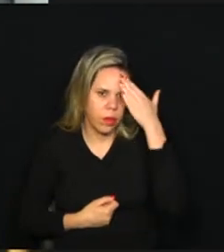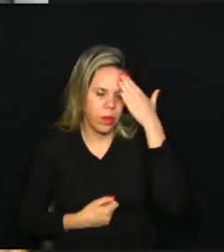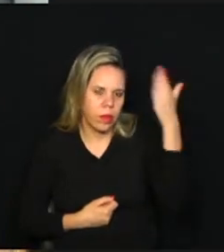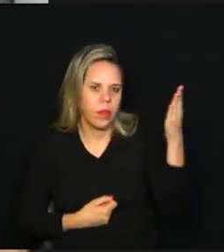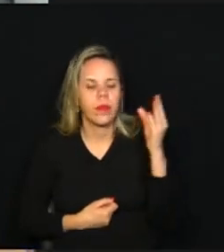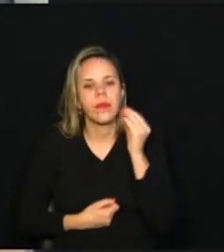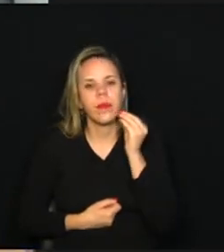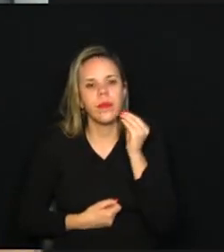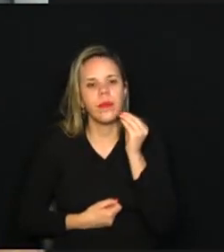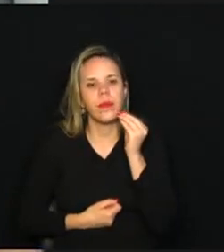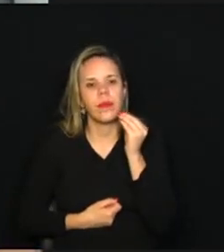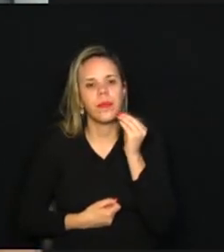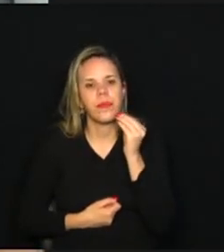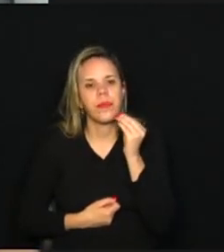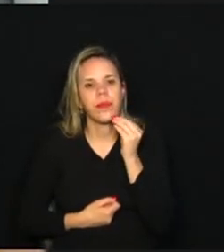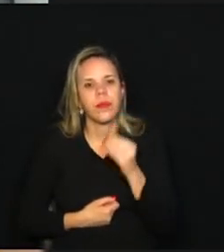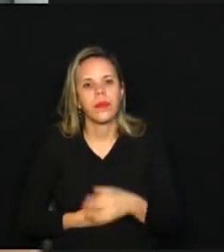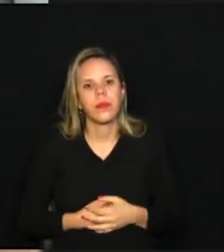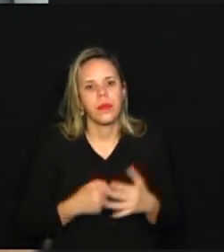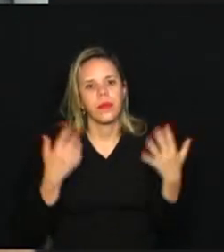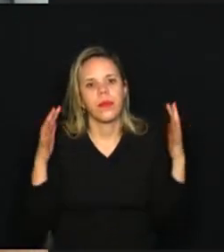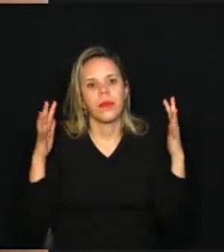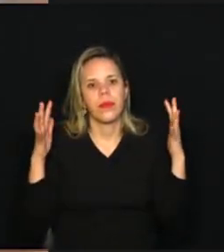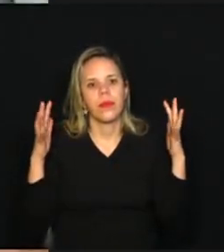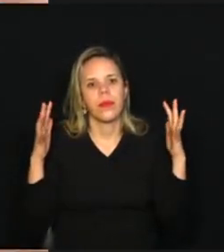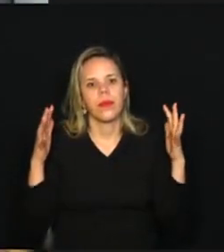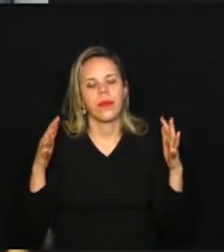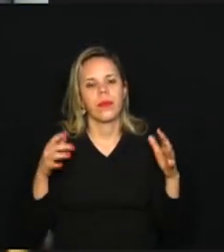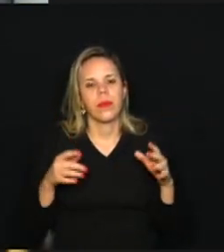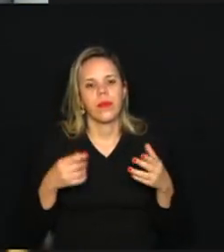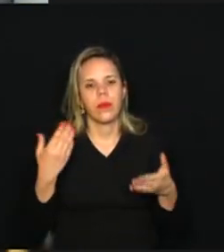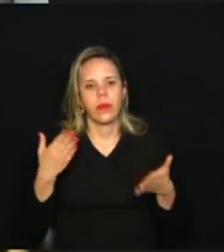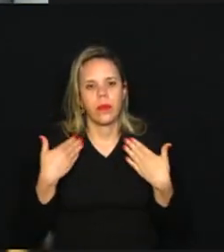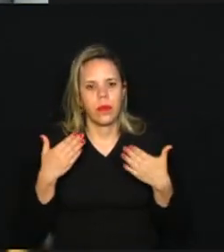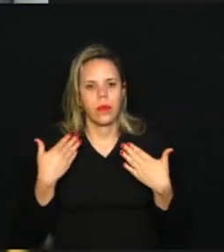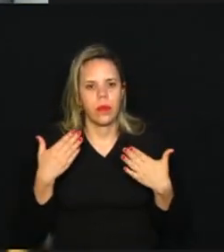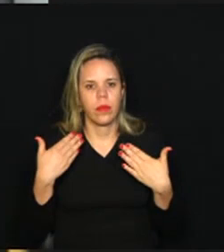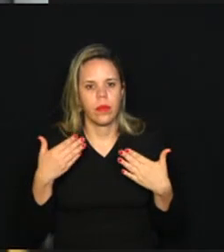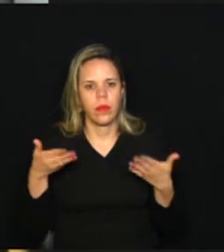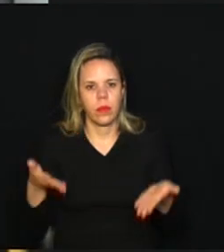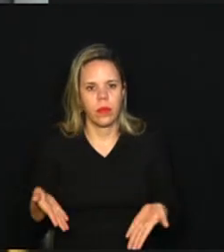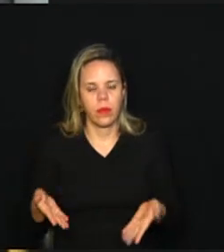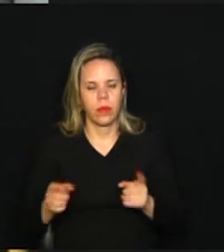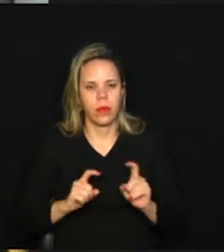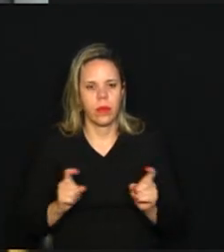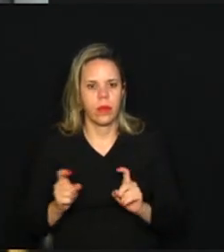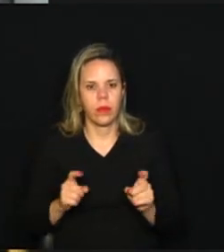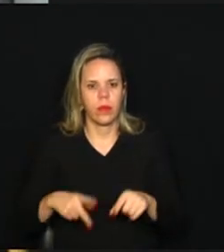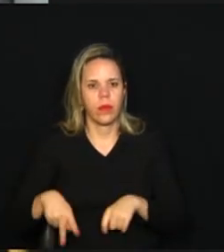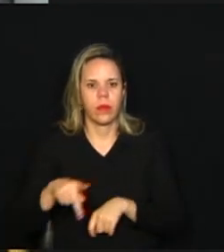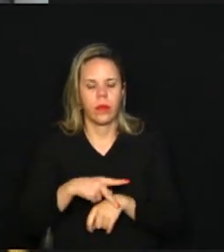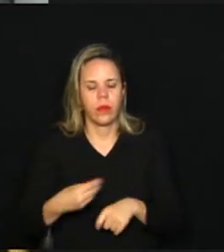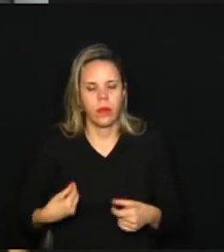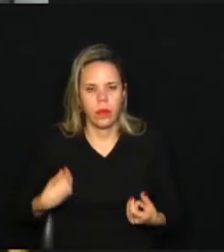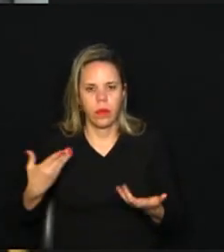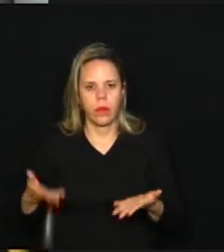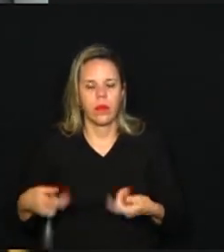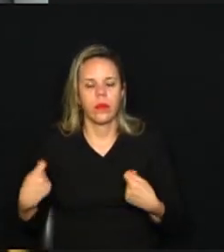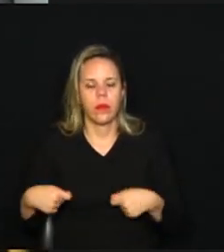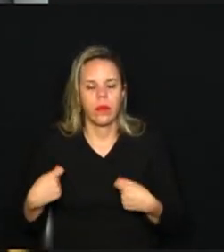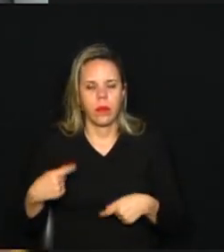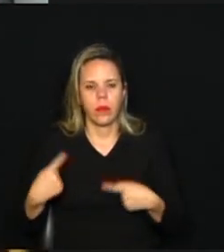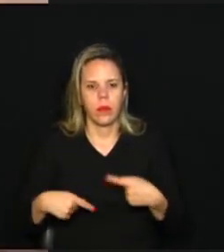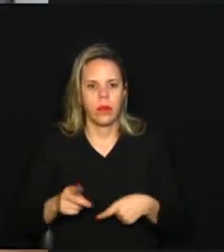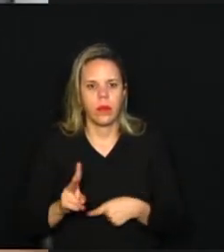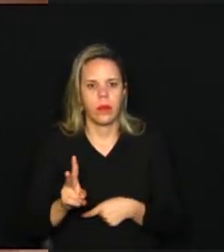oportunidade e parabenizar pela iniciativa, discutir, né? Eu acho que no país que a gente está, a gente precisa discutir as